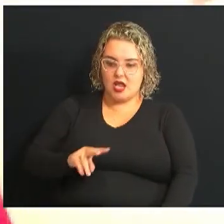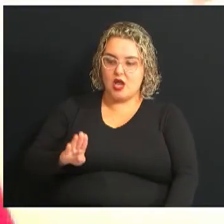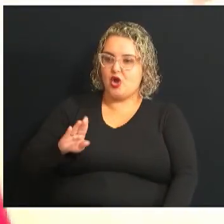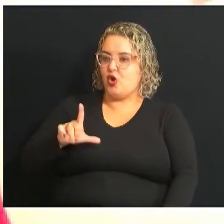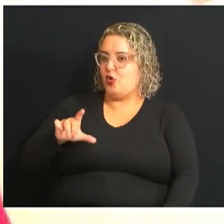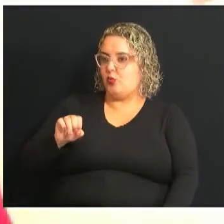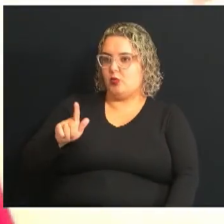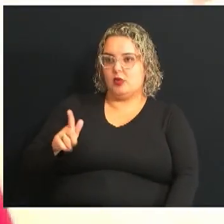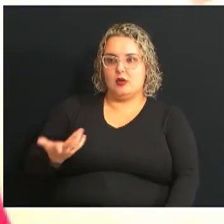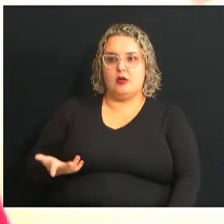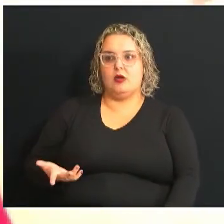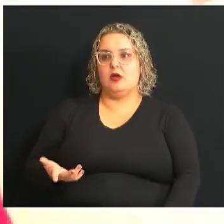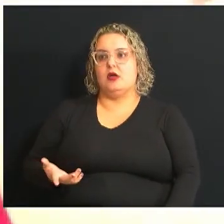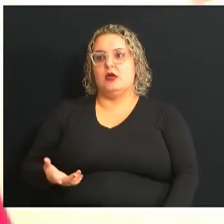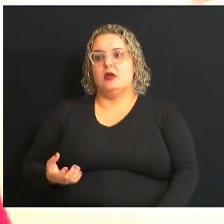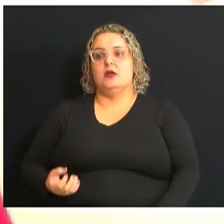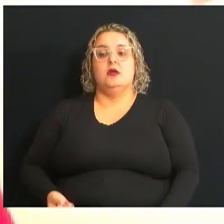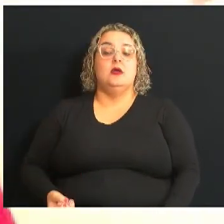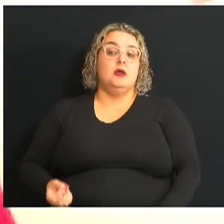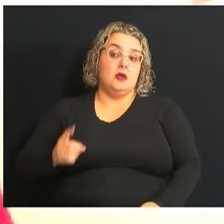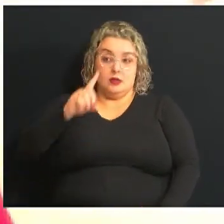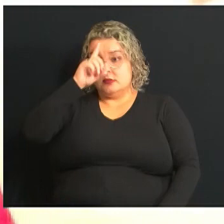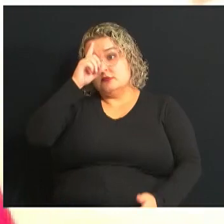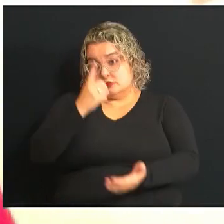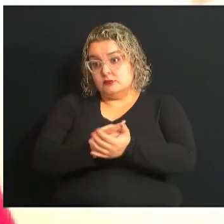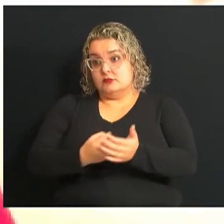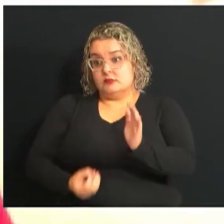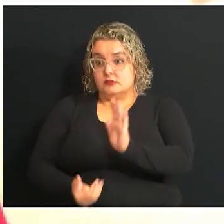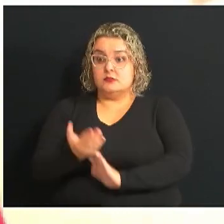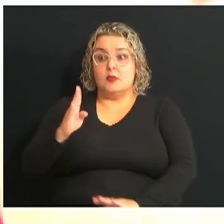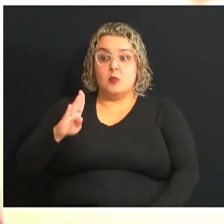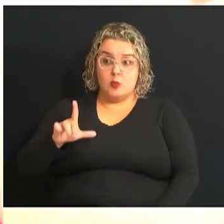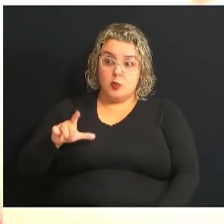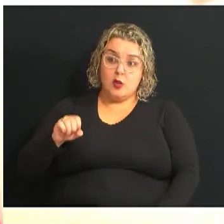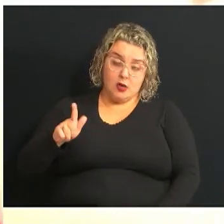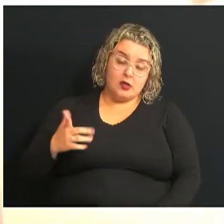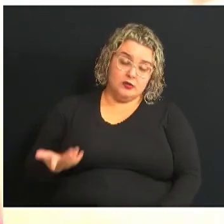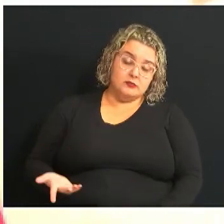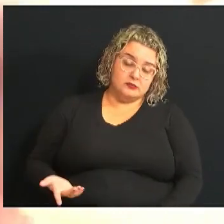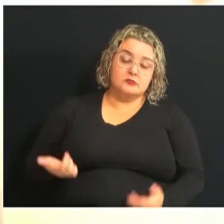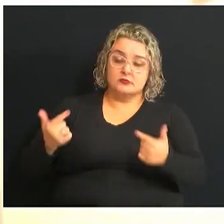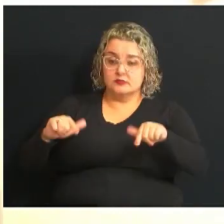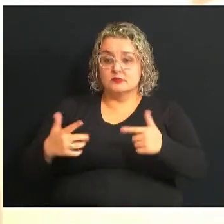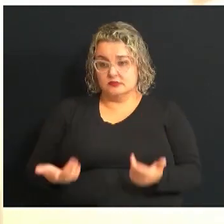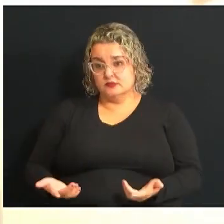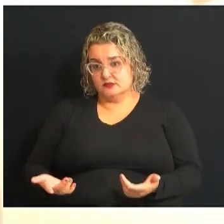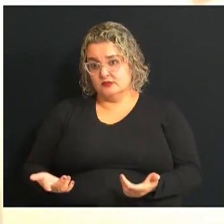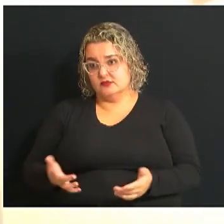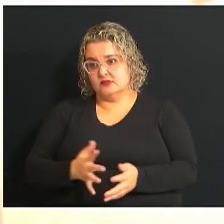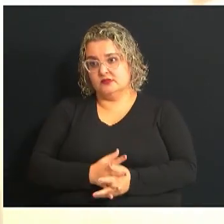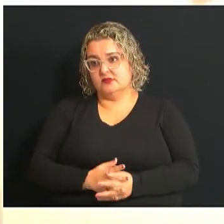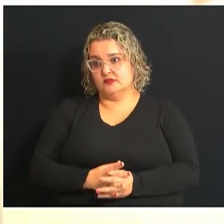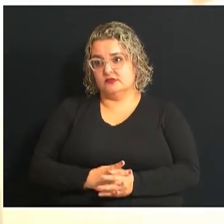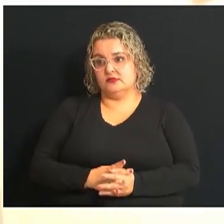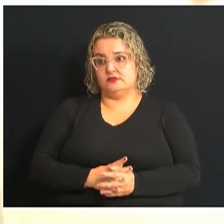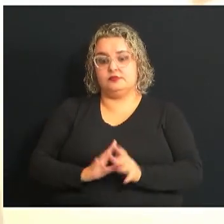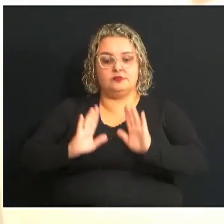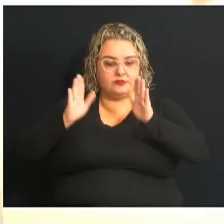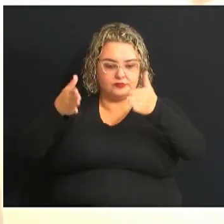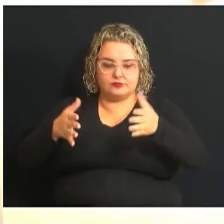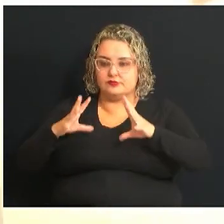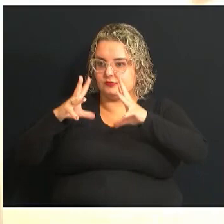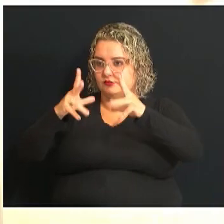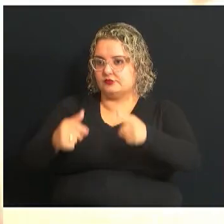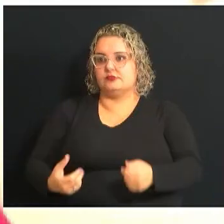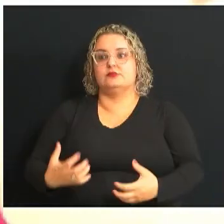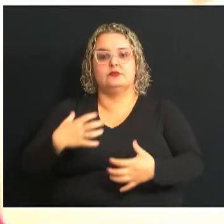informação aqui e tal, e aí eu decidi criar um blog também, que para mim era um espaço onde eu ia canalizar todas aquelas emoções que